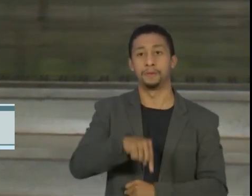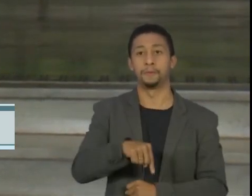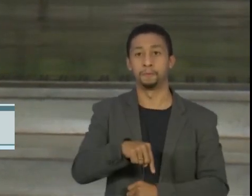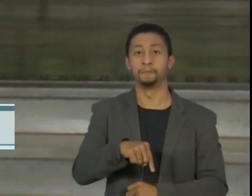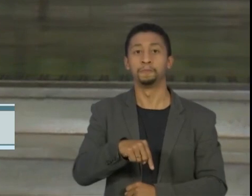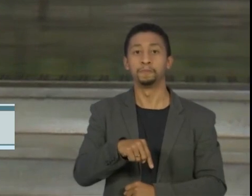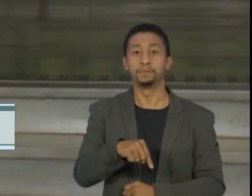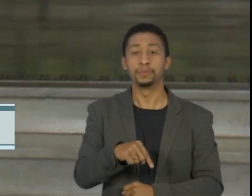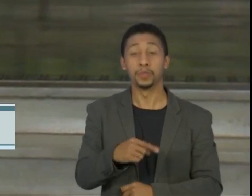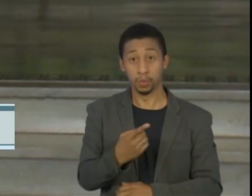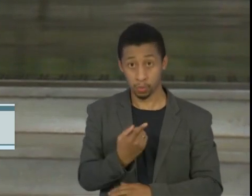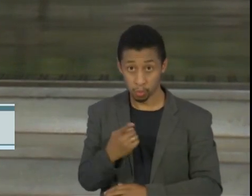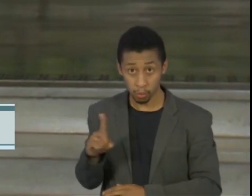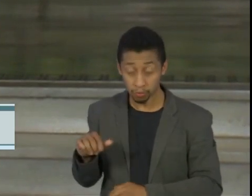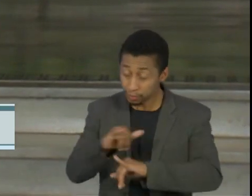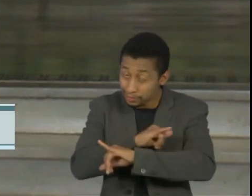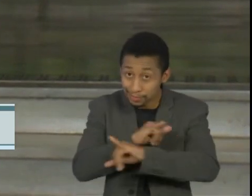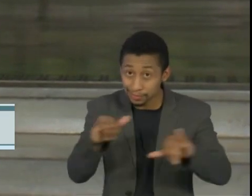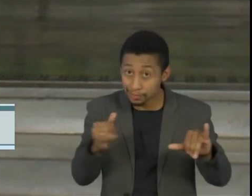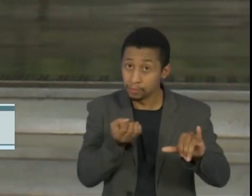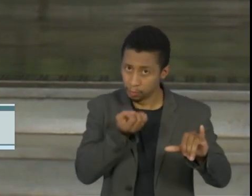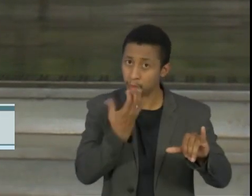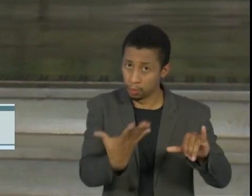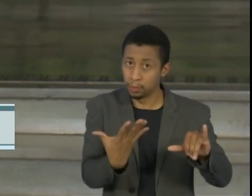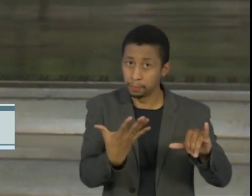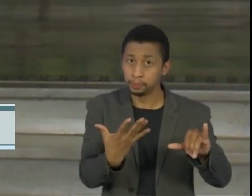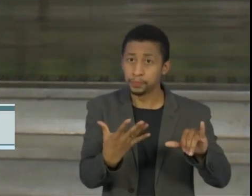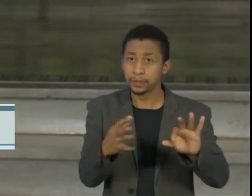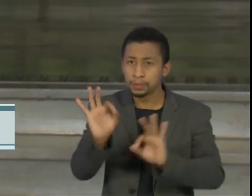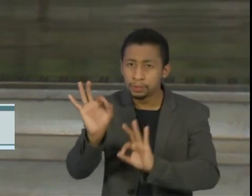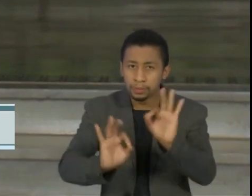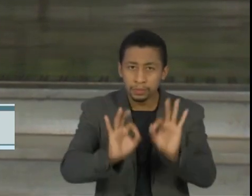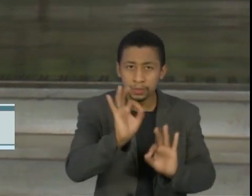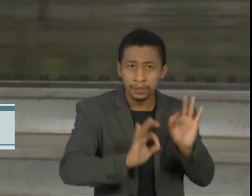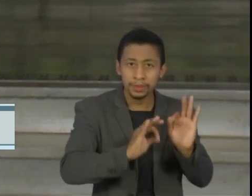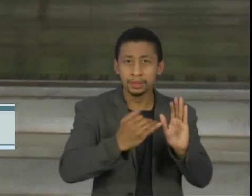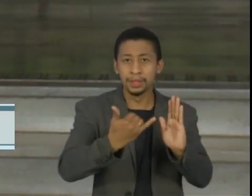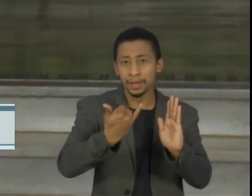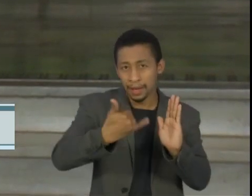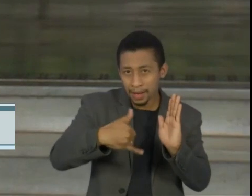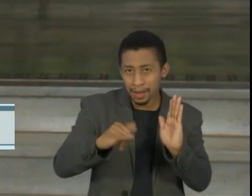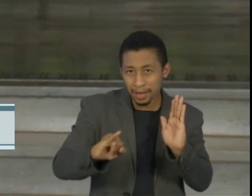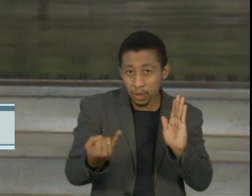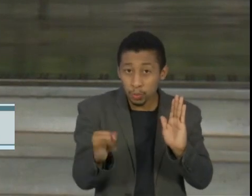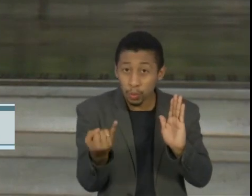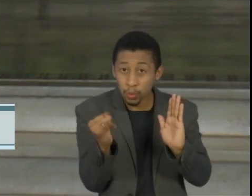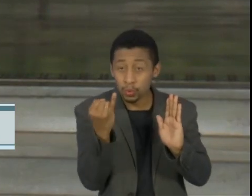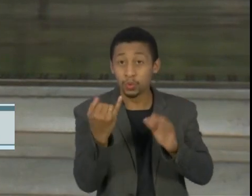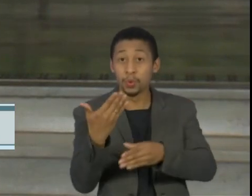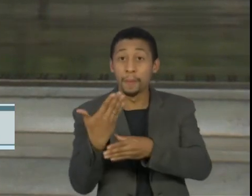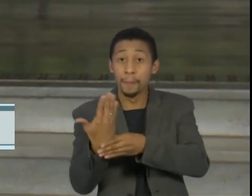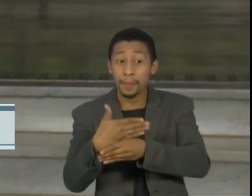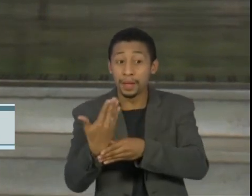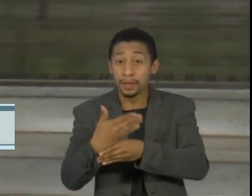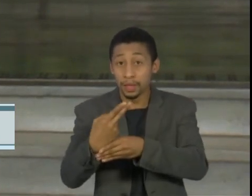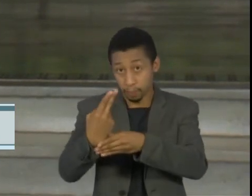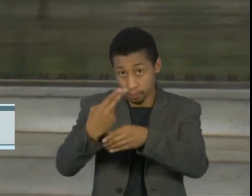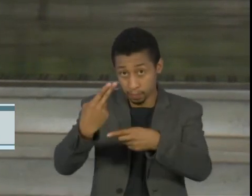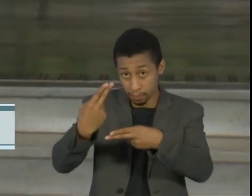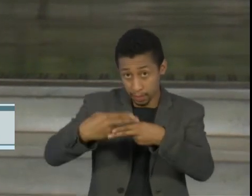Por último, também uma boa notícia. Reajustes do valor dos pedágios nas estradas do estado de São Paulo. São Paulo, das 20